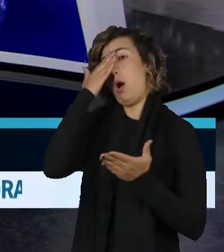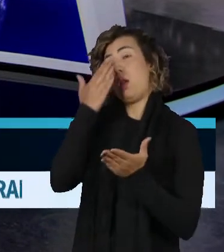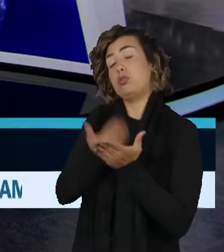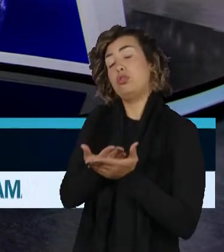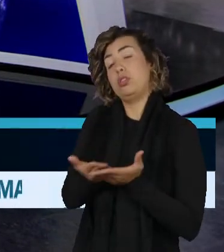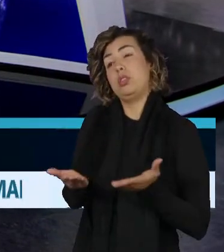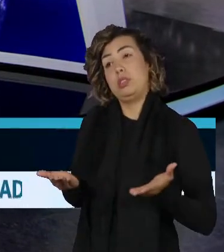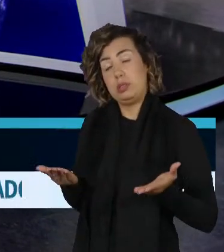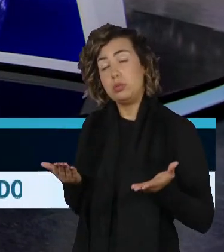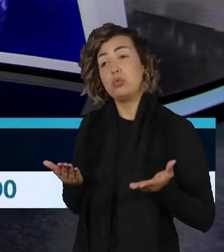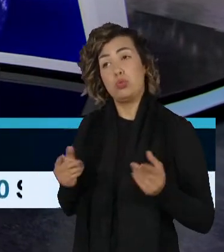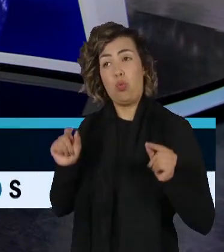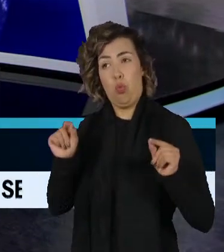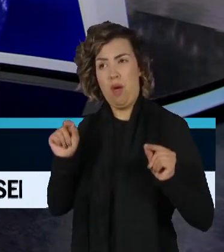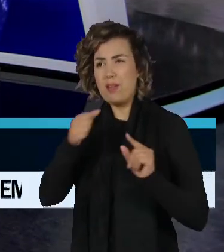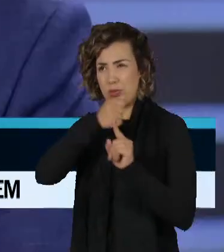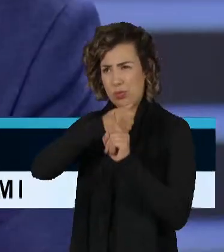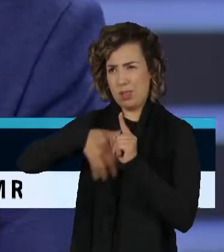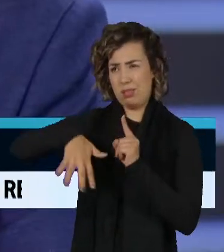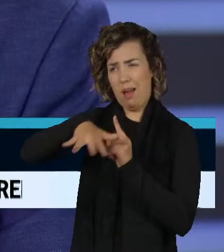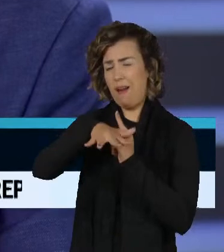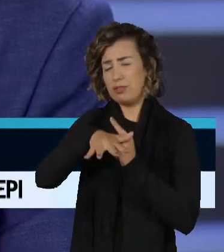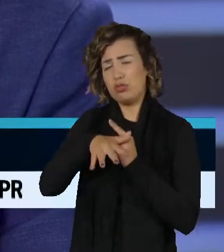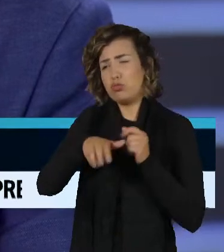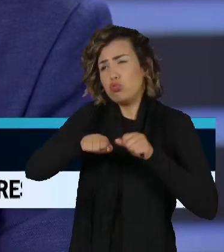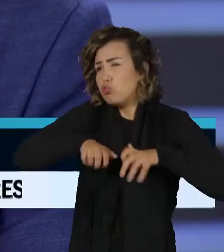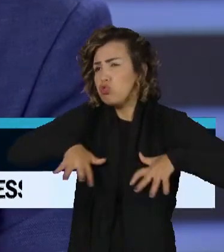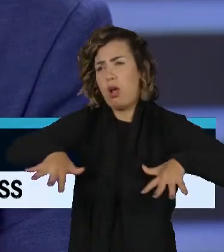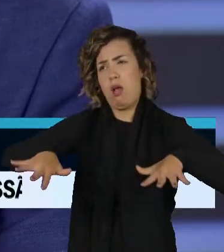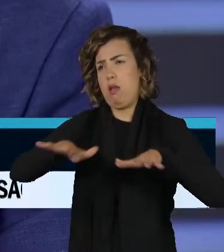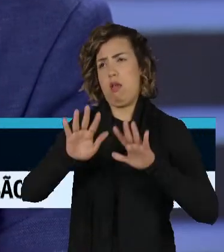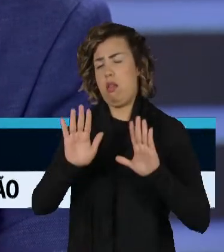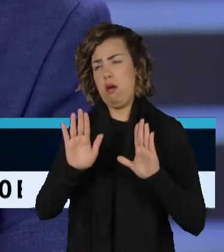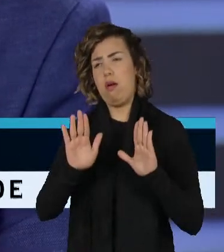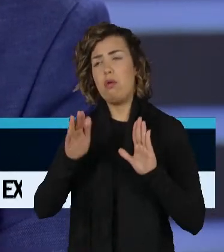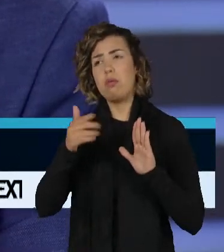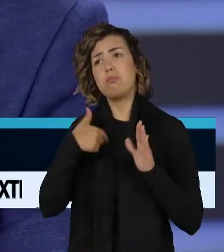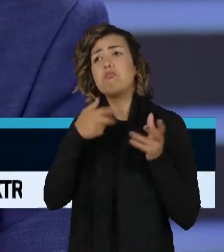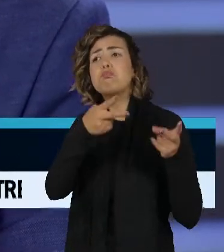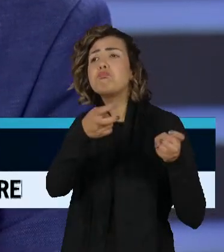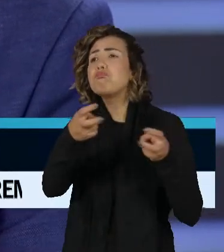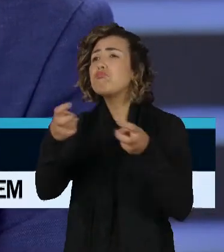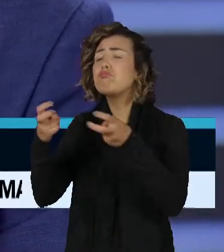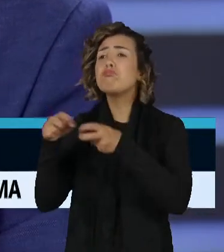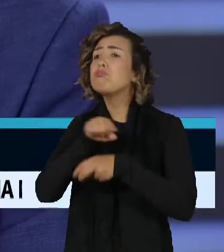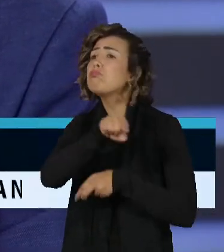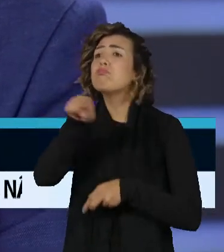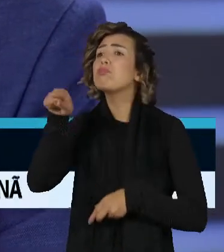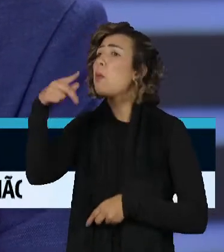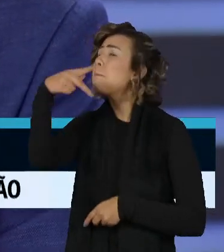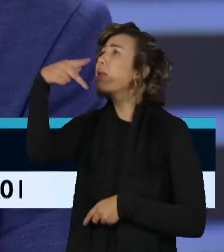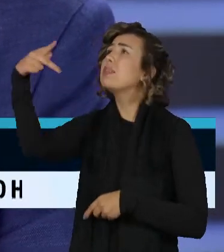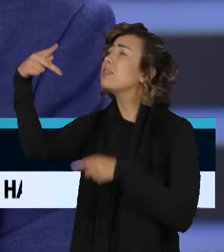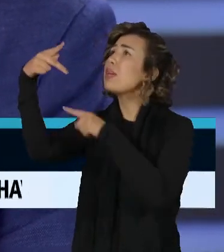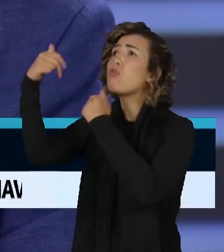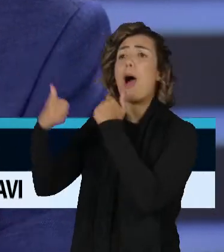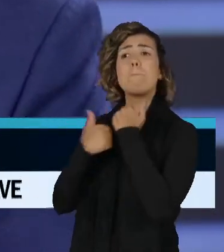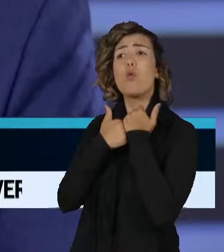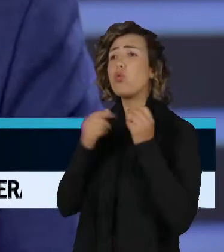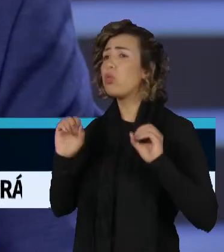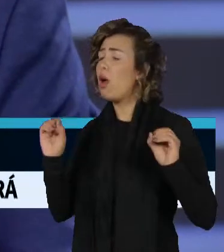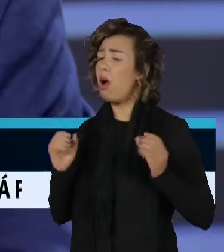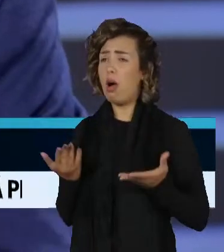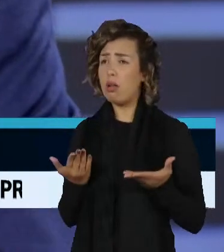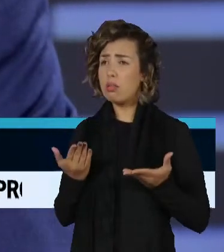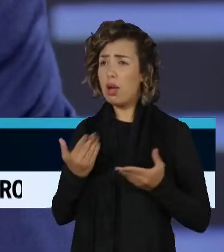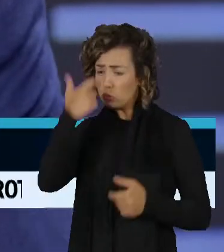Eu acho que as sociedades em geral, as populações estão se sentindo muito mal representadas pelos temas políticos,